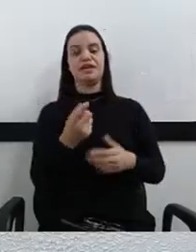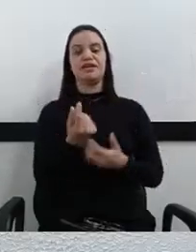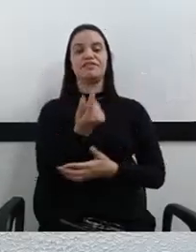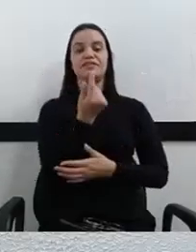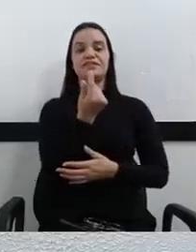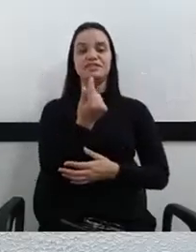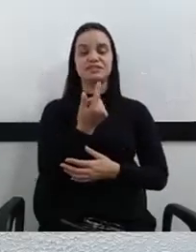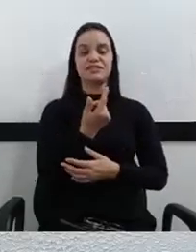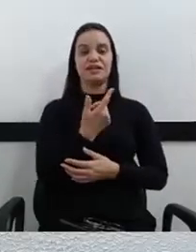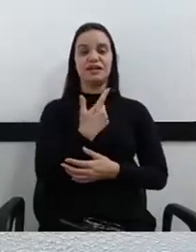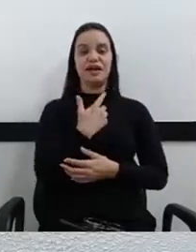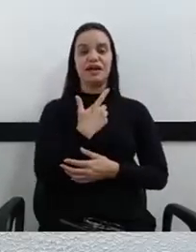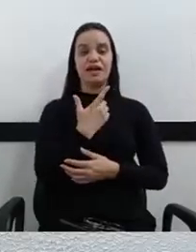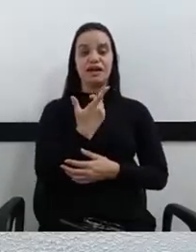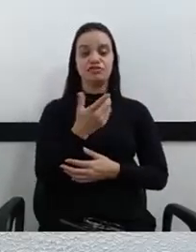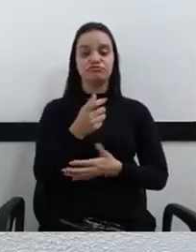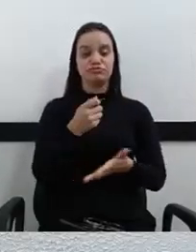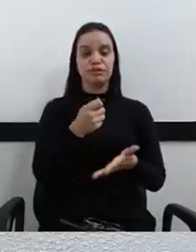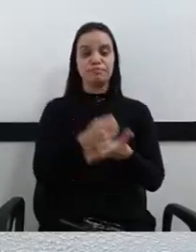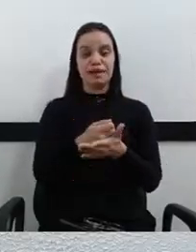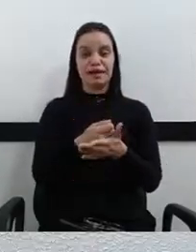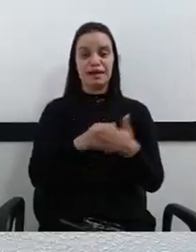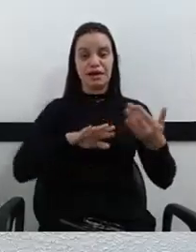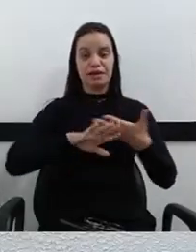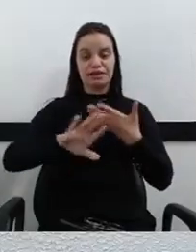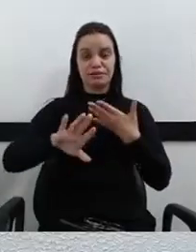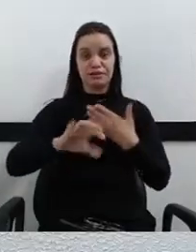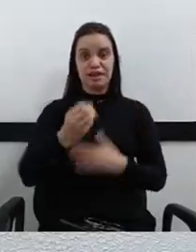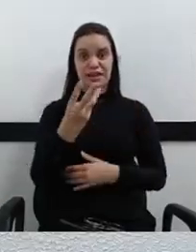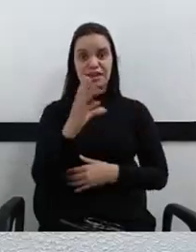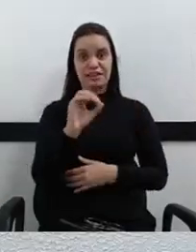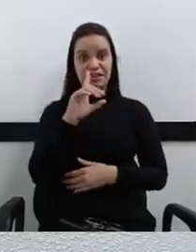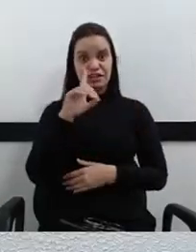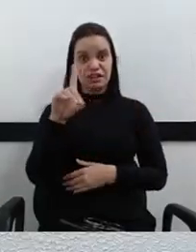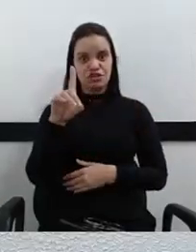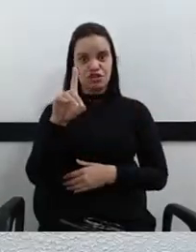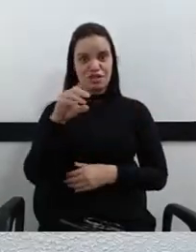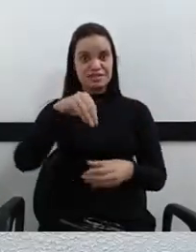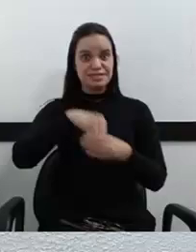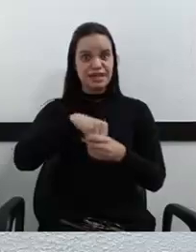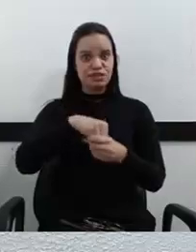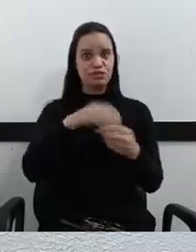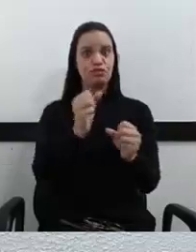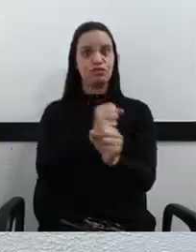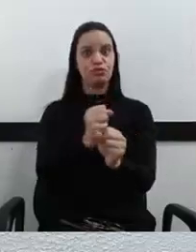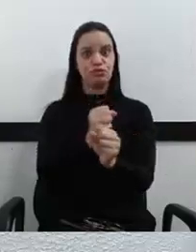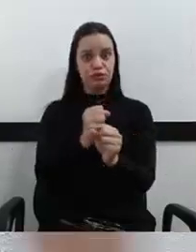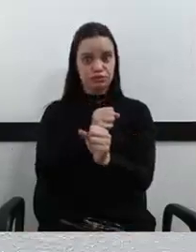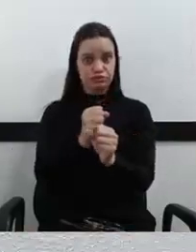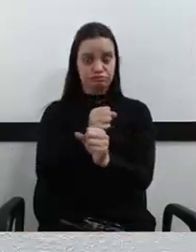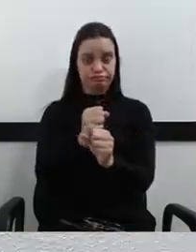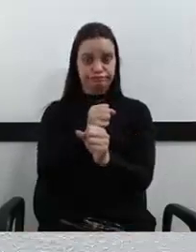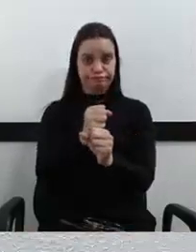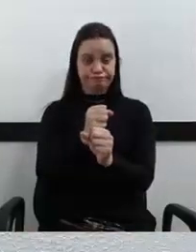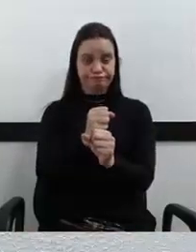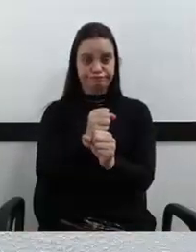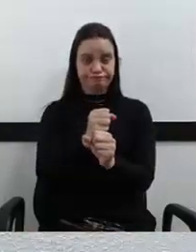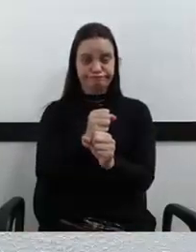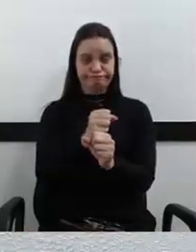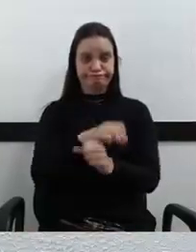tem de pagamento de licença-prêmio é de 30 dias por ano. Foi com base nesta previsão que nós construímos o orçamento do próximo